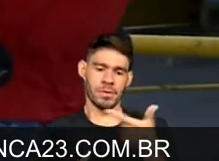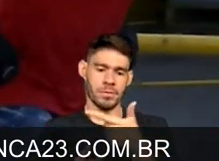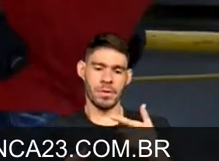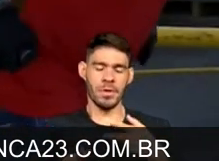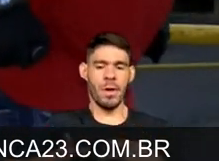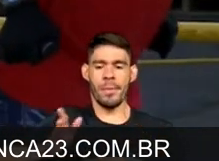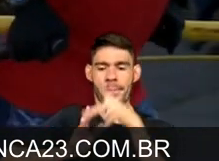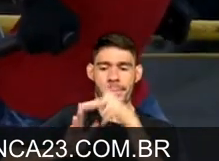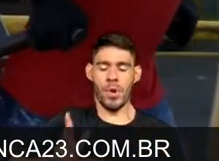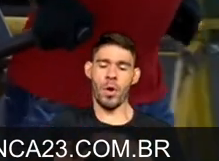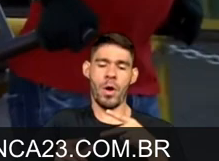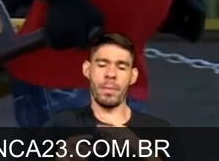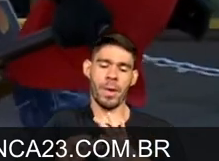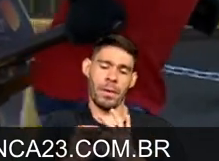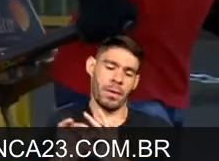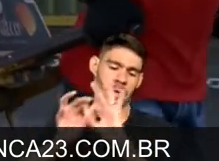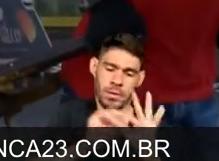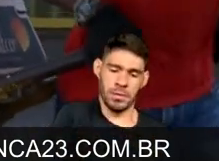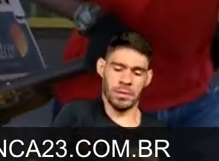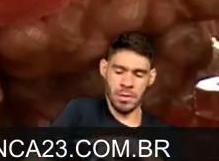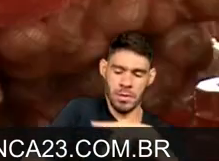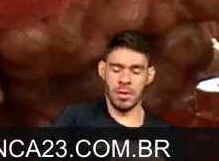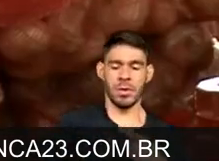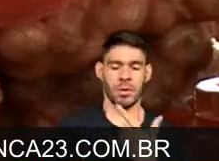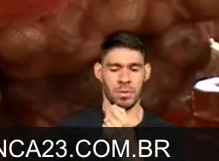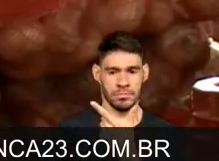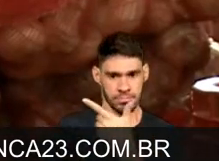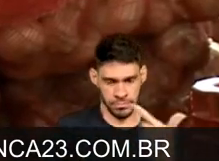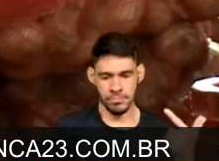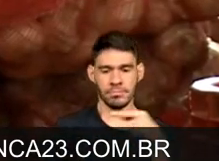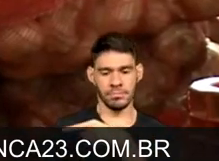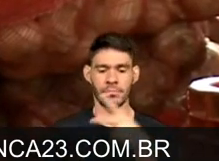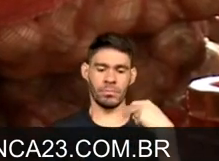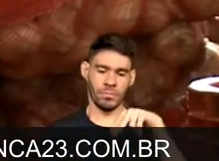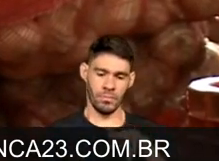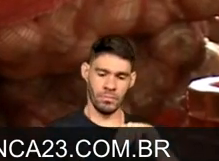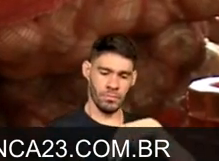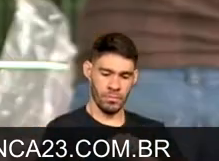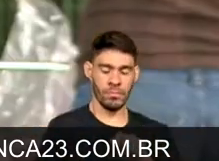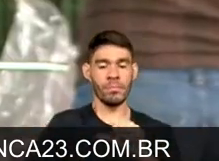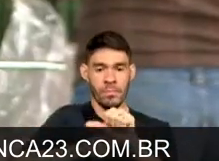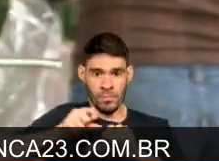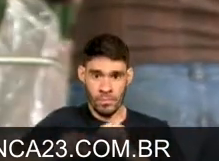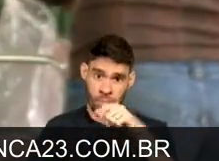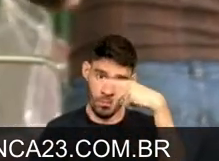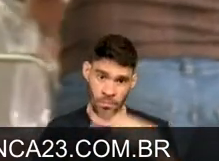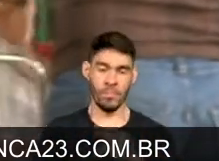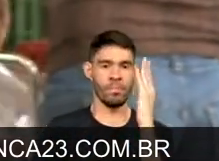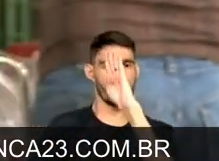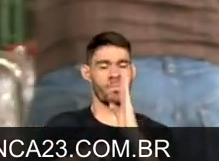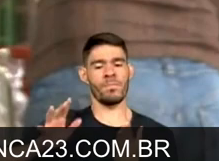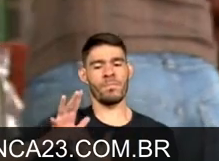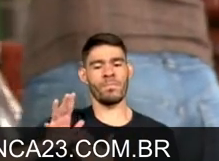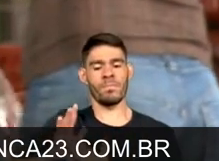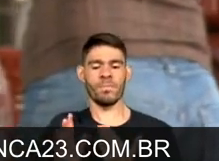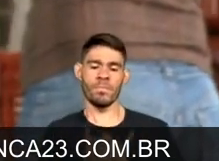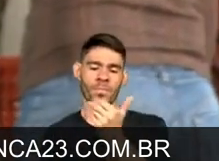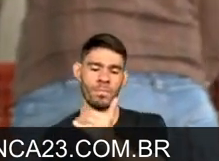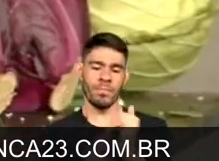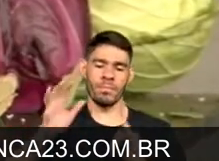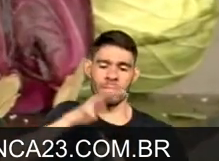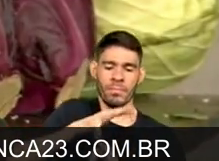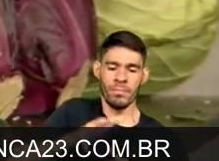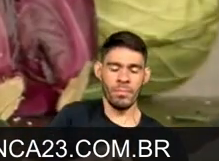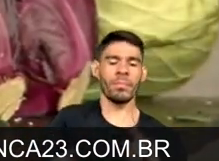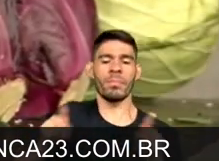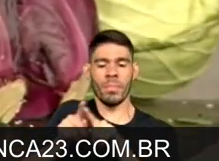Programa das Nações Unidas para o Ambiente, PNUMA. Para tentar mudar esse cenário, no Brasil há iniciativas tanto de